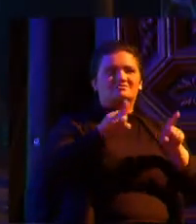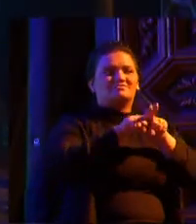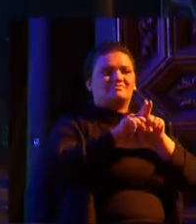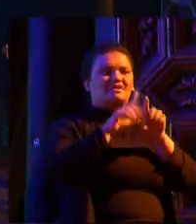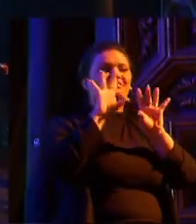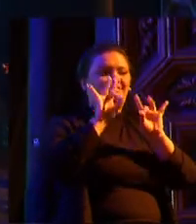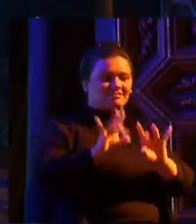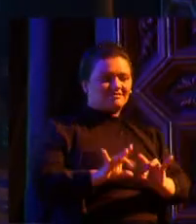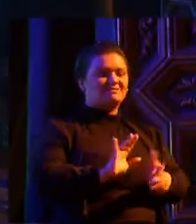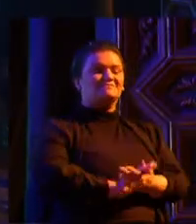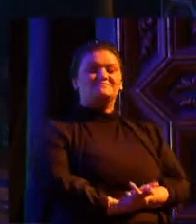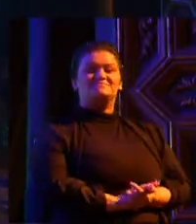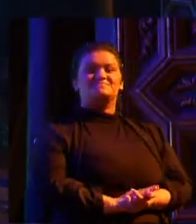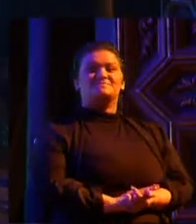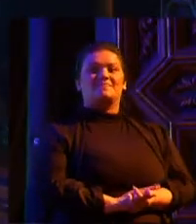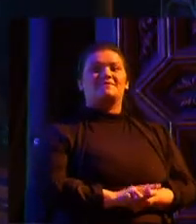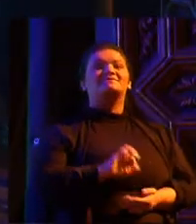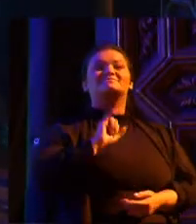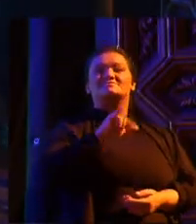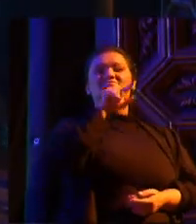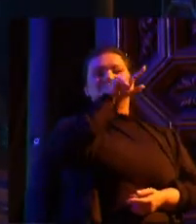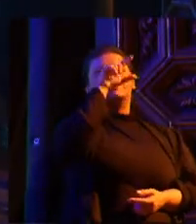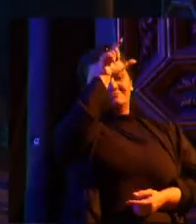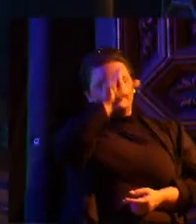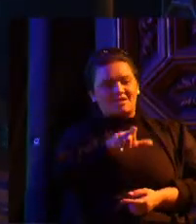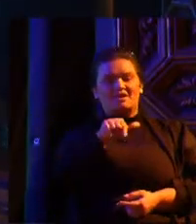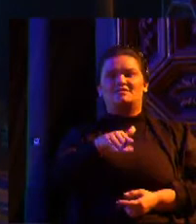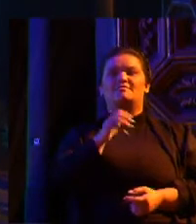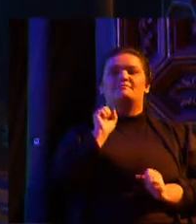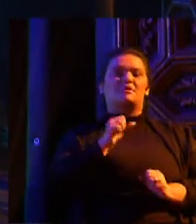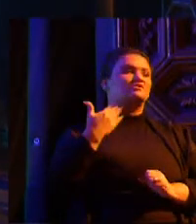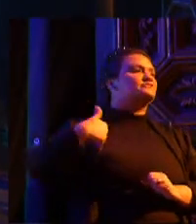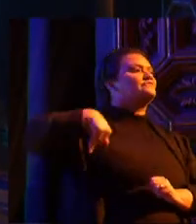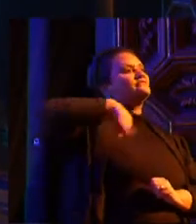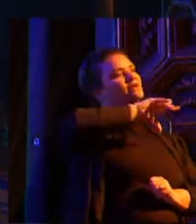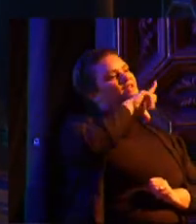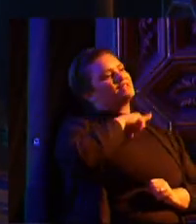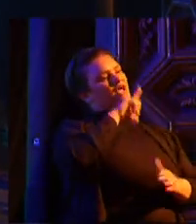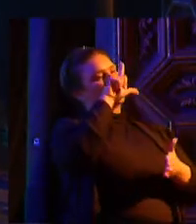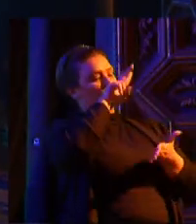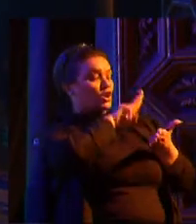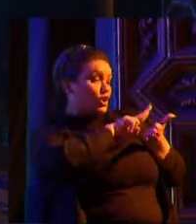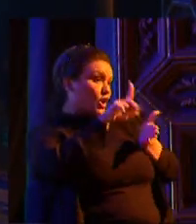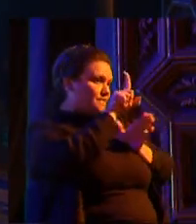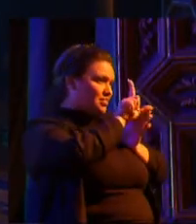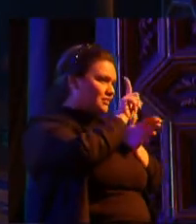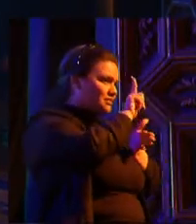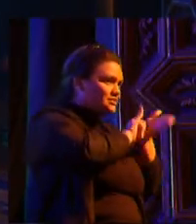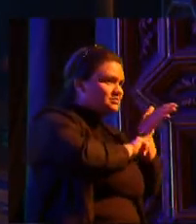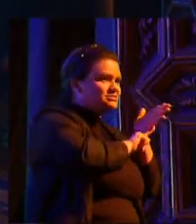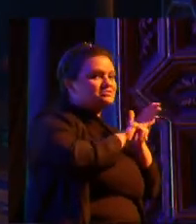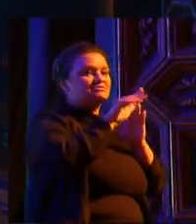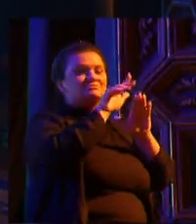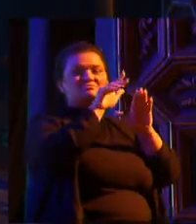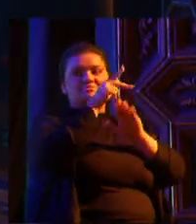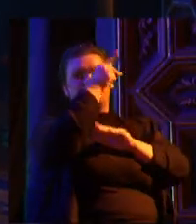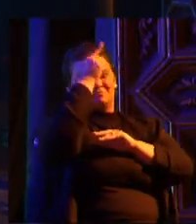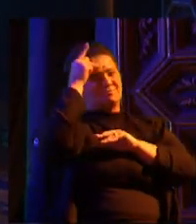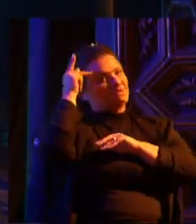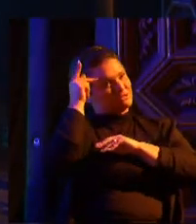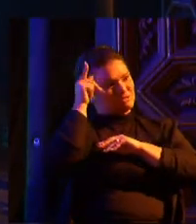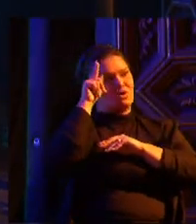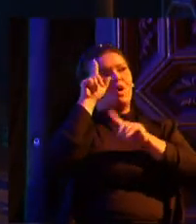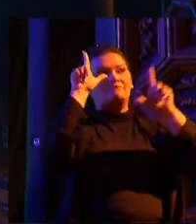detalhe. Só quem está aqui, né, vai poder sair daqui, o seu nome está na lista lá. O pessoal de casa da transmissão ao vivo da